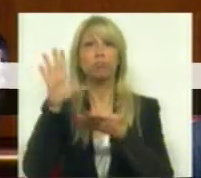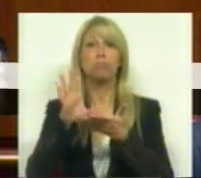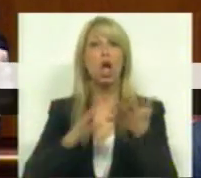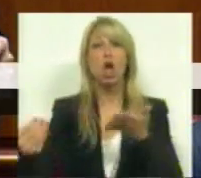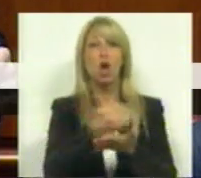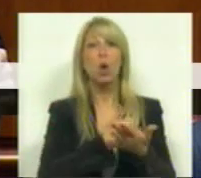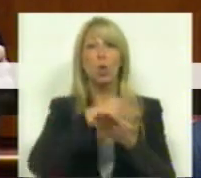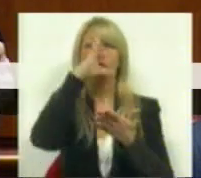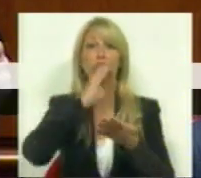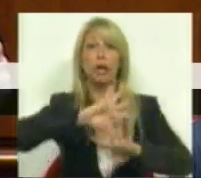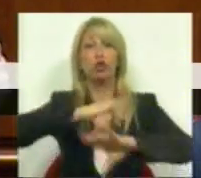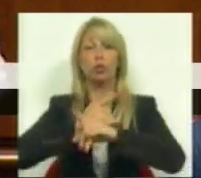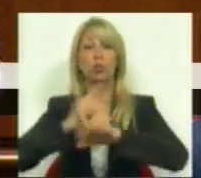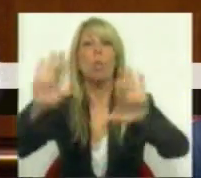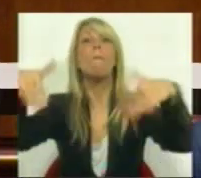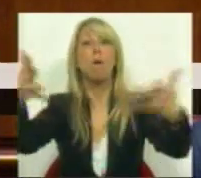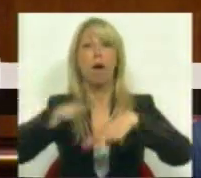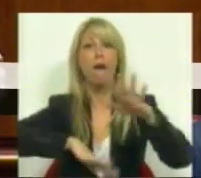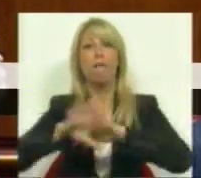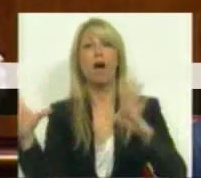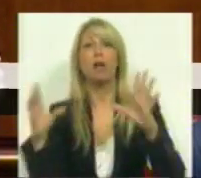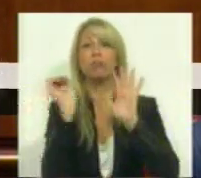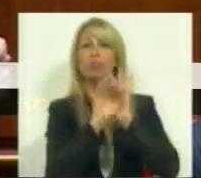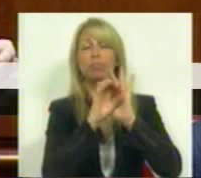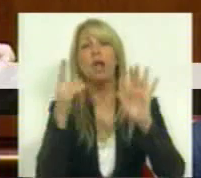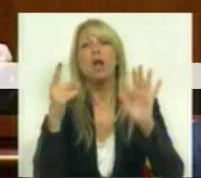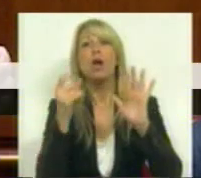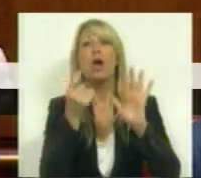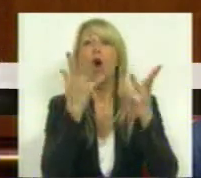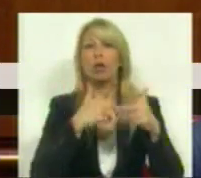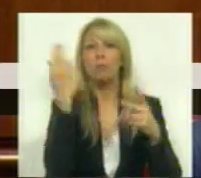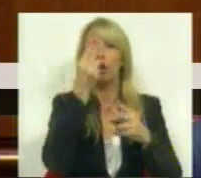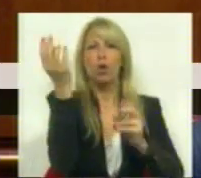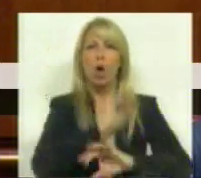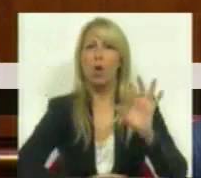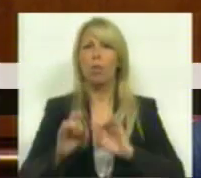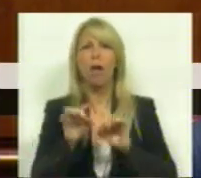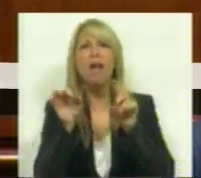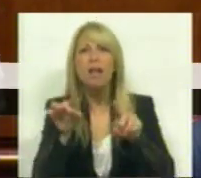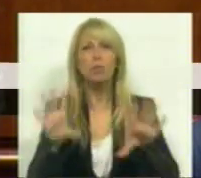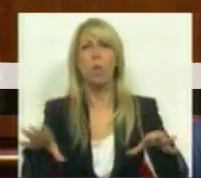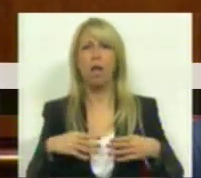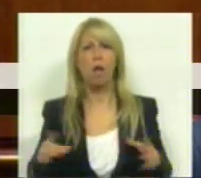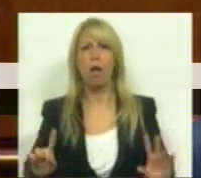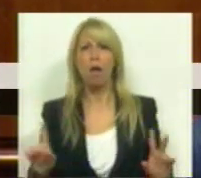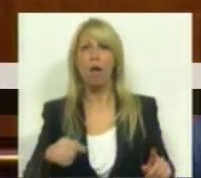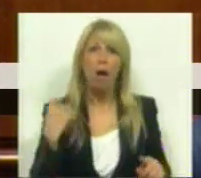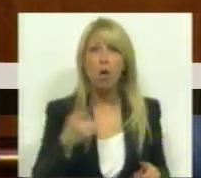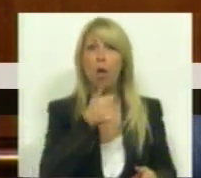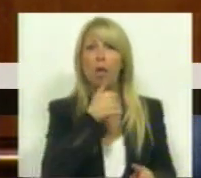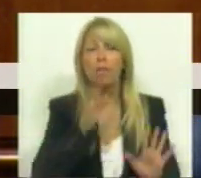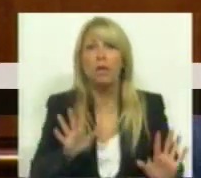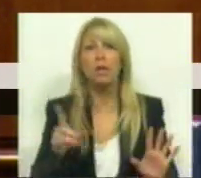outros Estados podem fazer para o orçamento da União Europeia. Mas isso, Sr. Deputado, não se trata de resignação. Não somos nós que destinamos